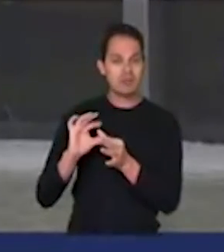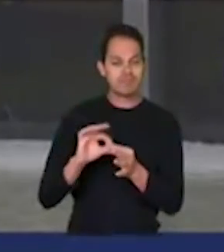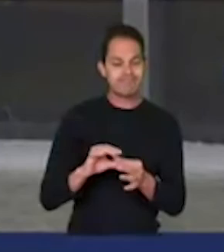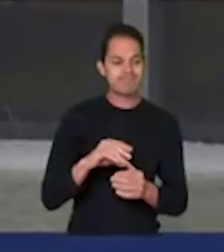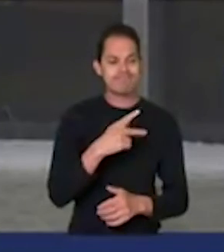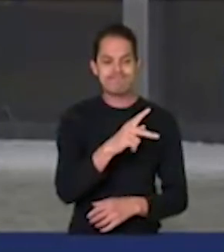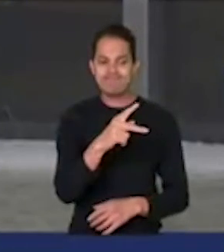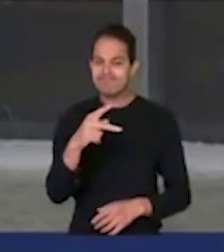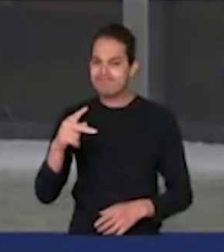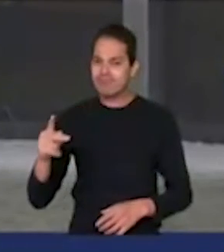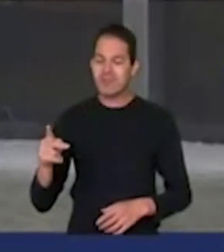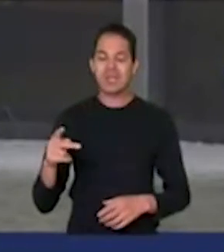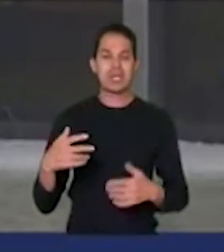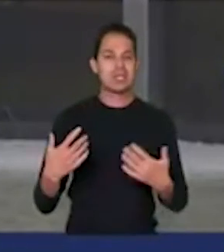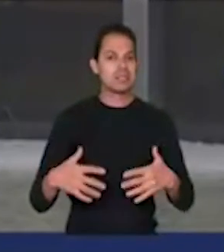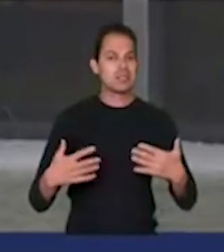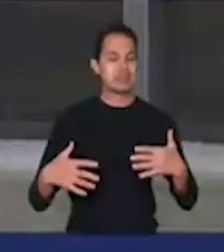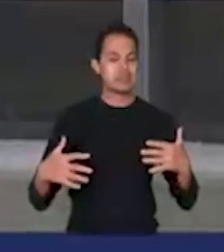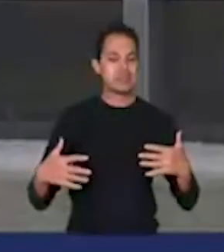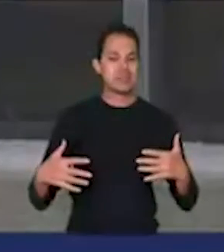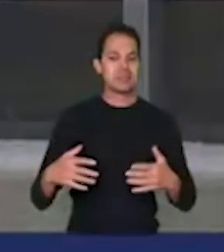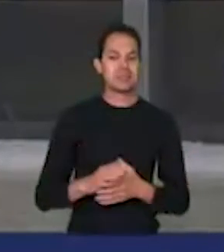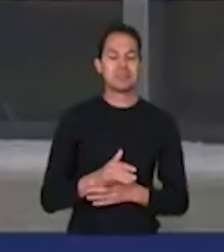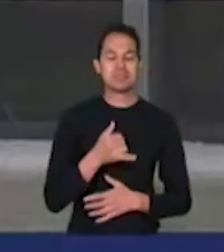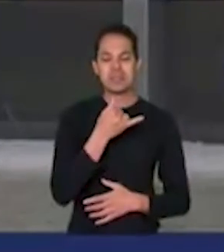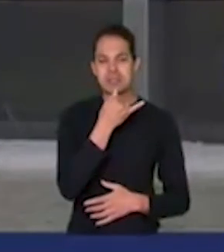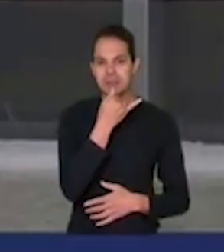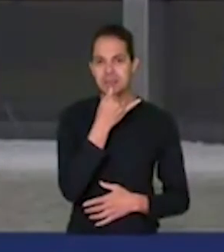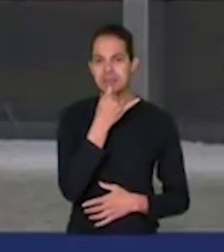apinagés é muito triste na cidade de Tocantinópolis.